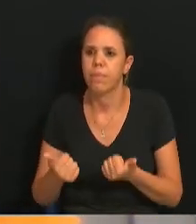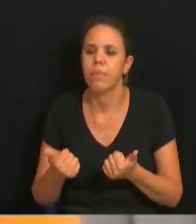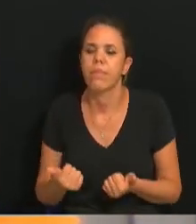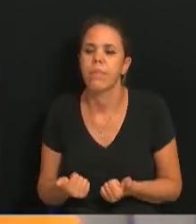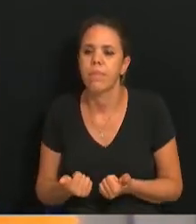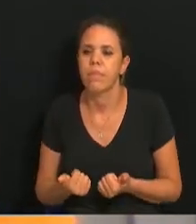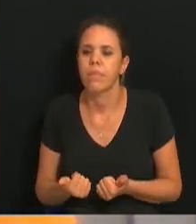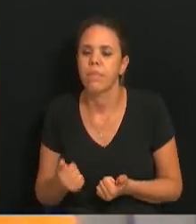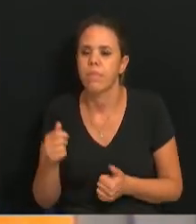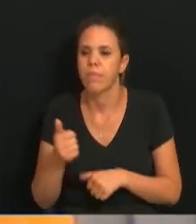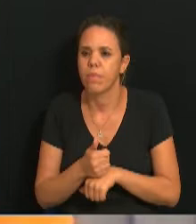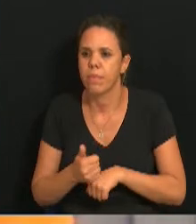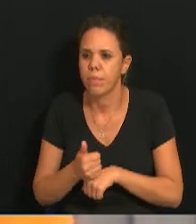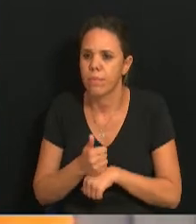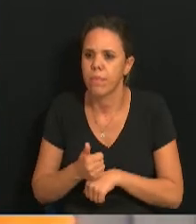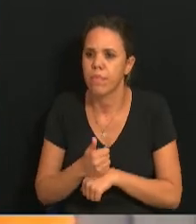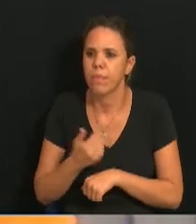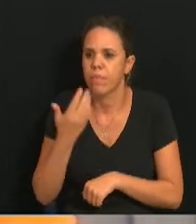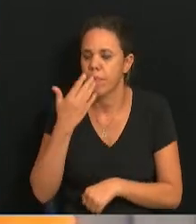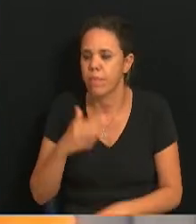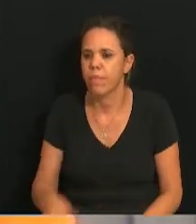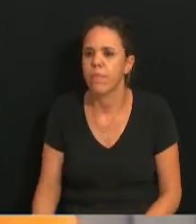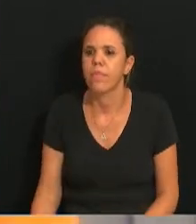para os profissionais quanto para as crianças.